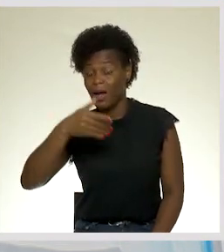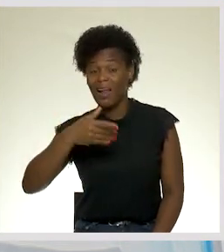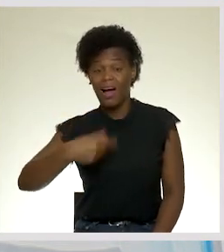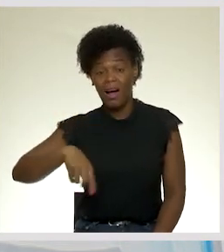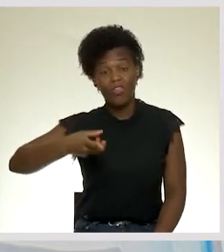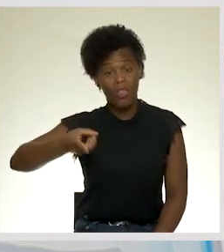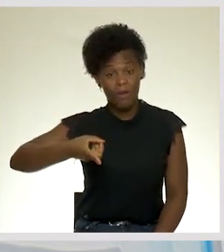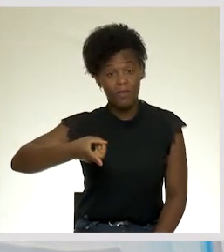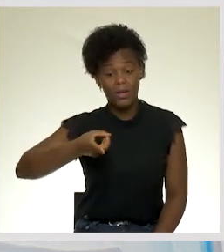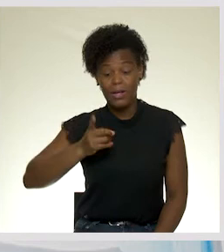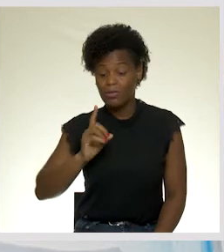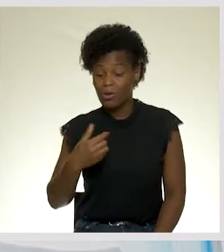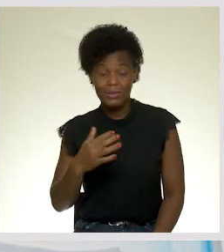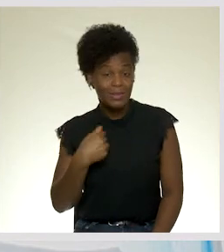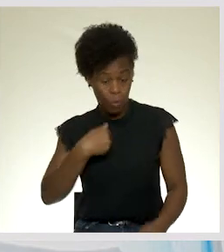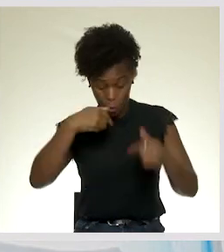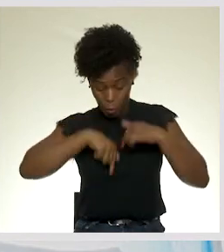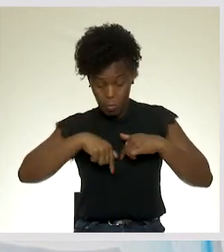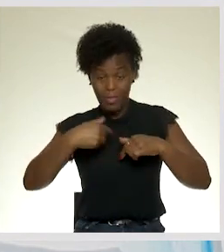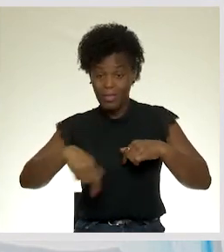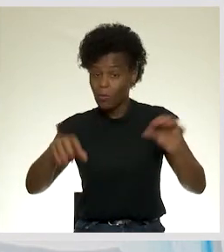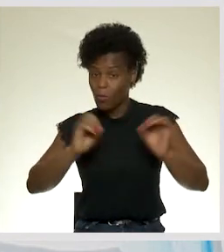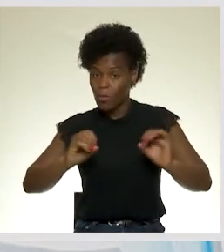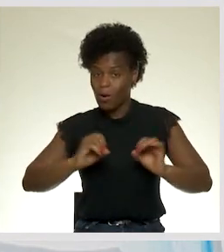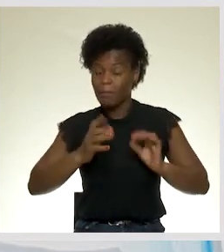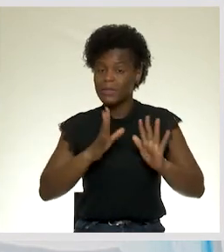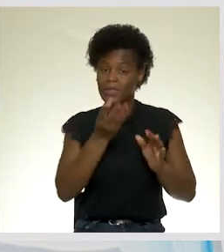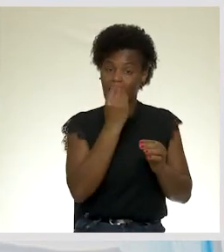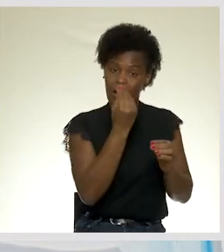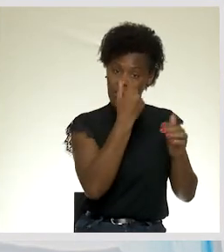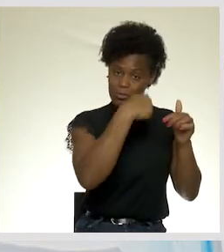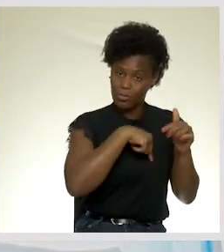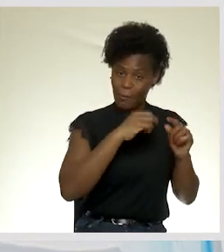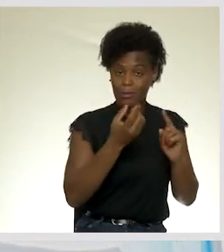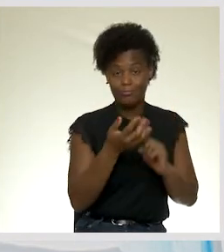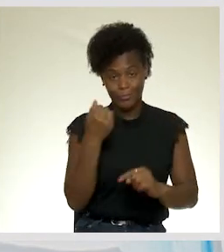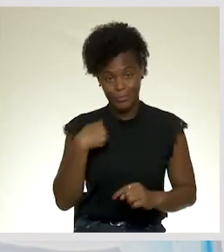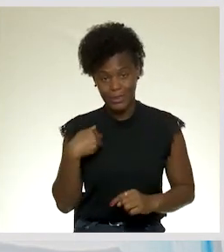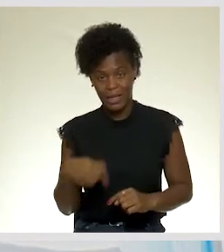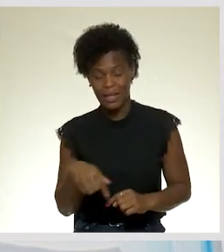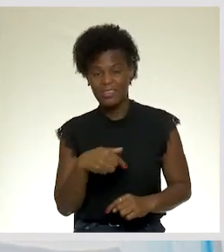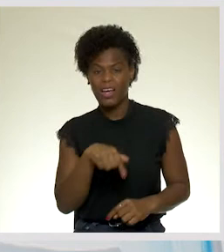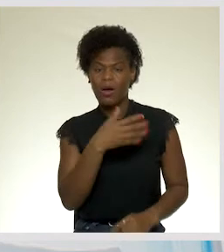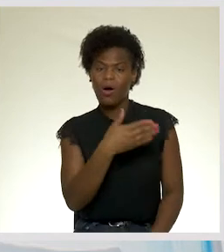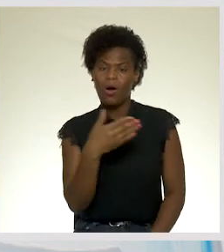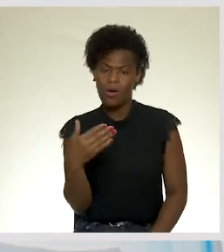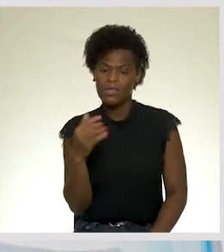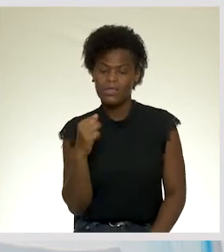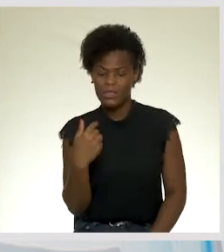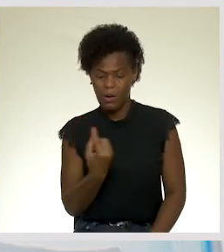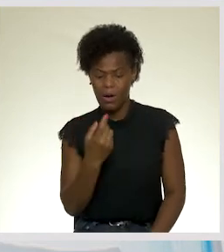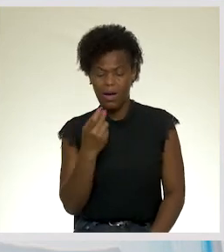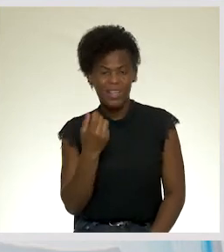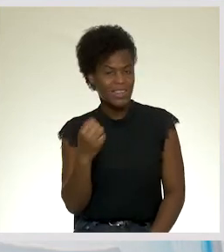possuímos e que precisamos adquiri-la através da alimentação. E temos agora cerca de 11 aminoácidos que são